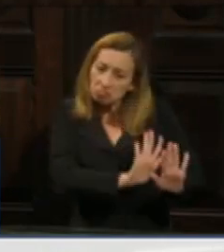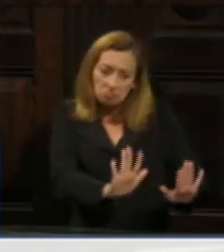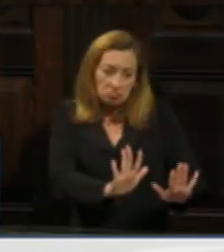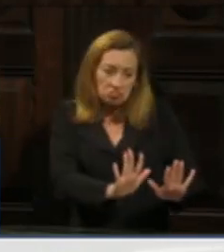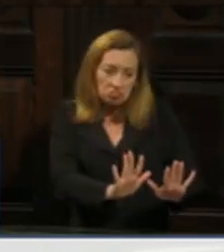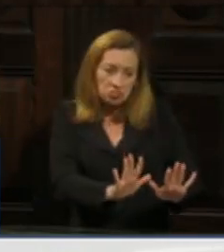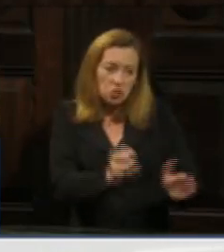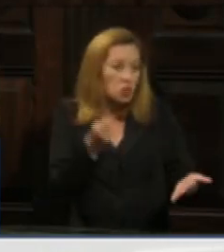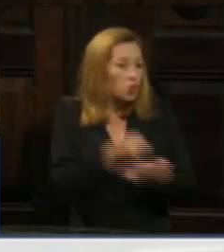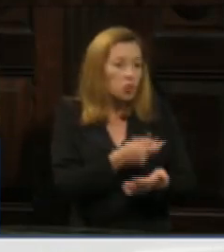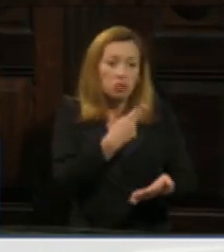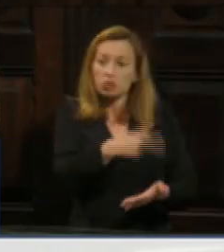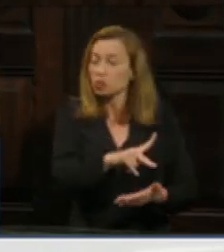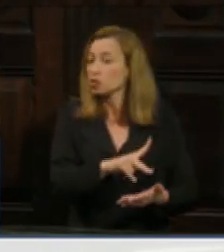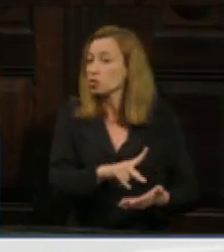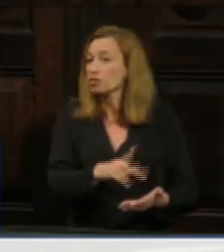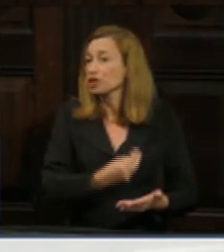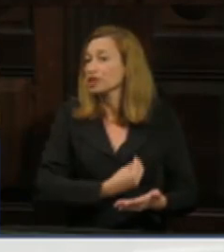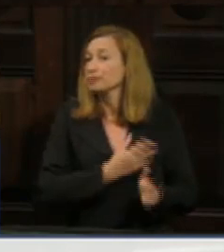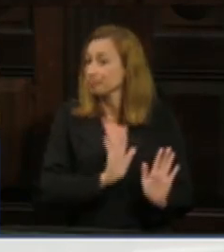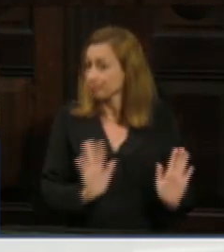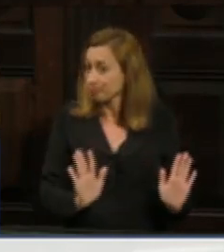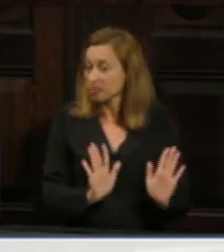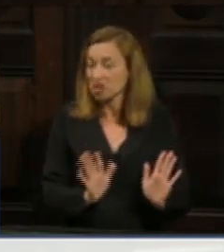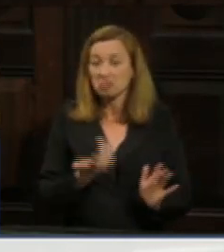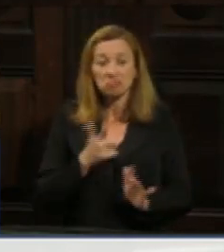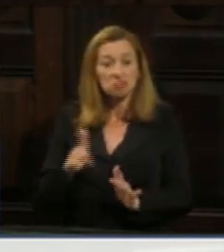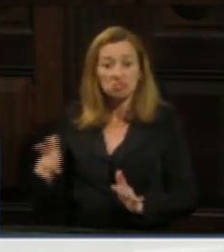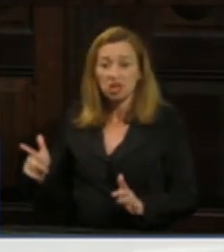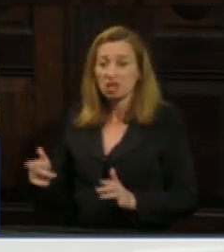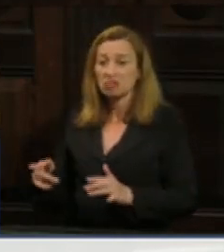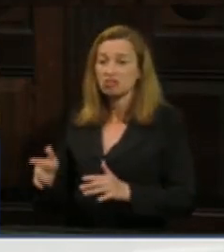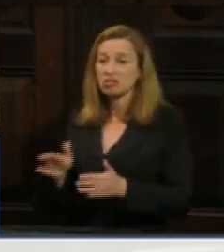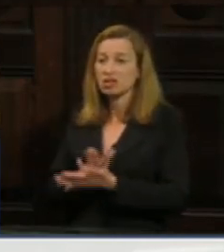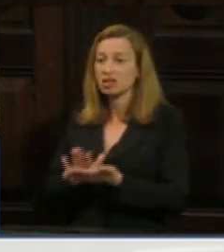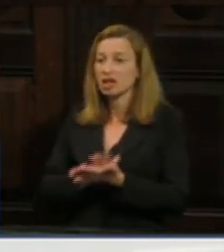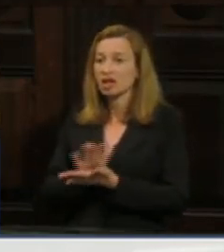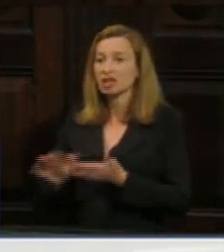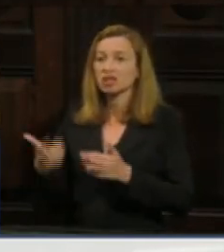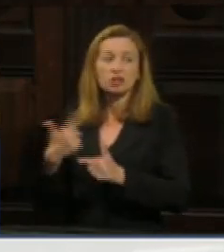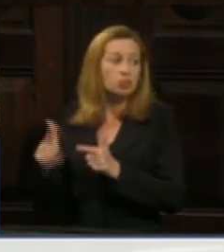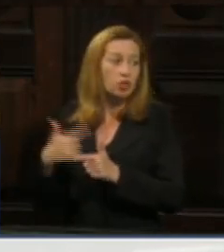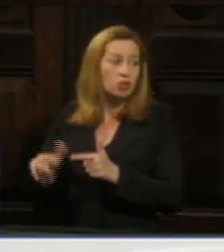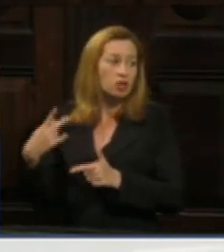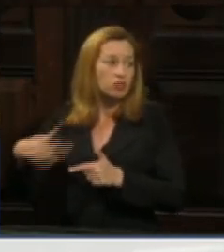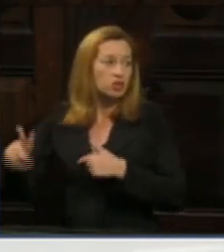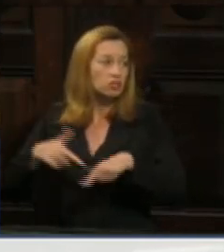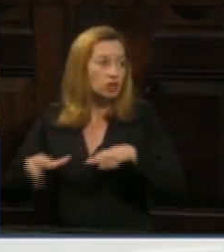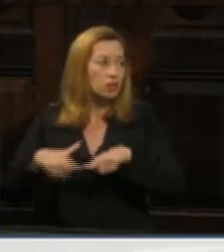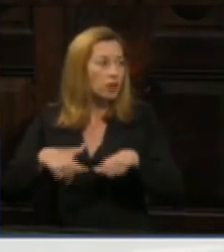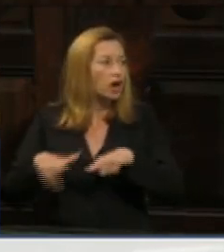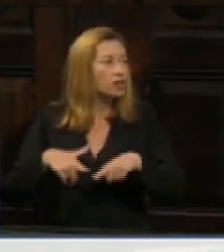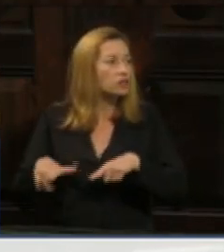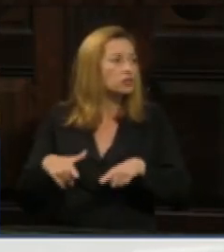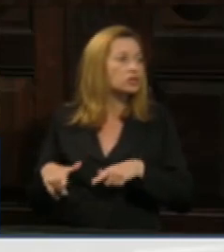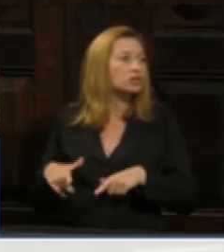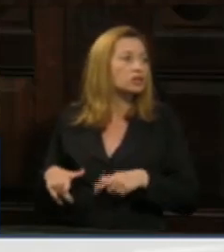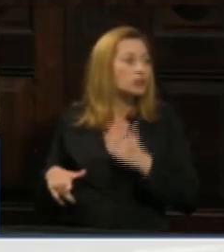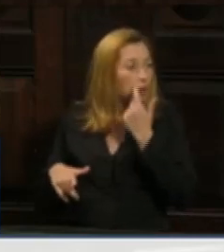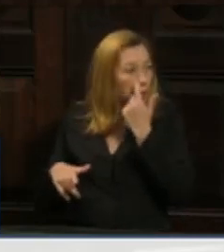seletivamente, contra principalmente um determinado partido político, no caso o meu partido, o Partido dos Trabalhadores, muita gente assistia